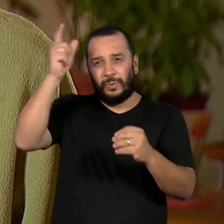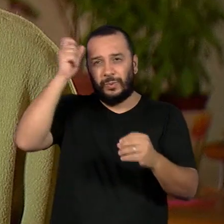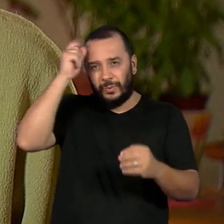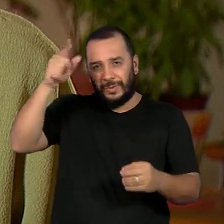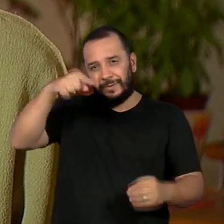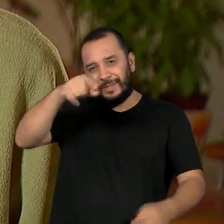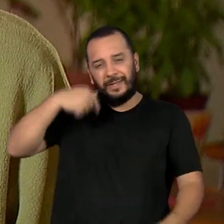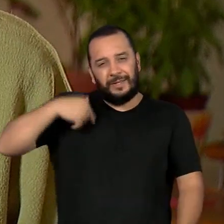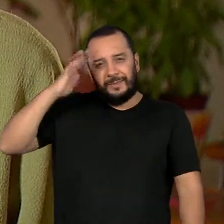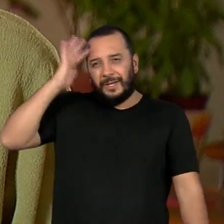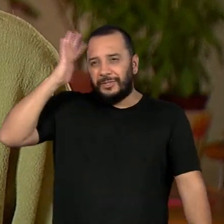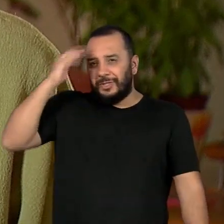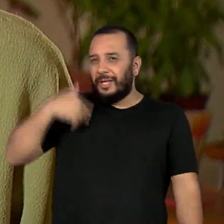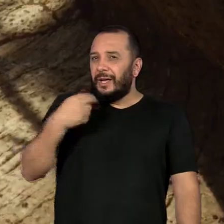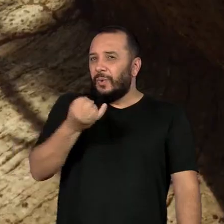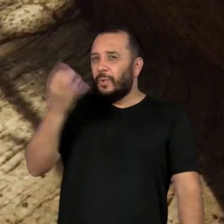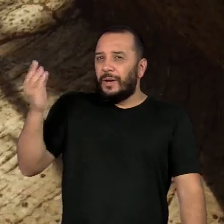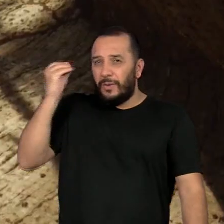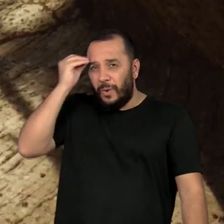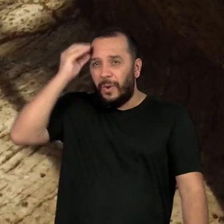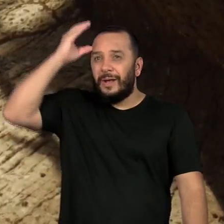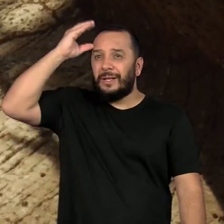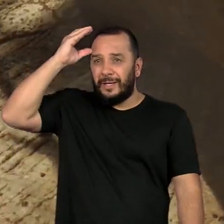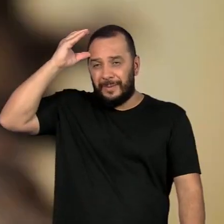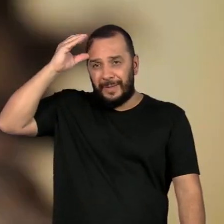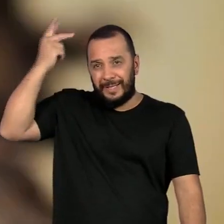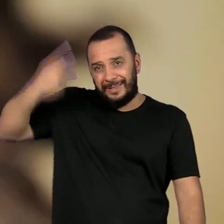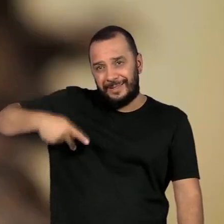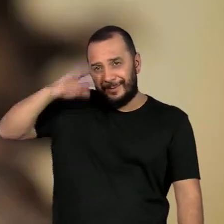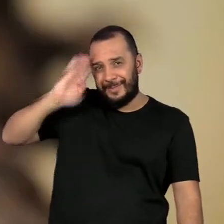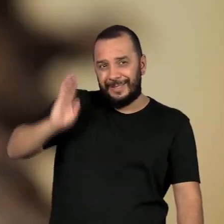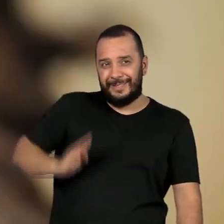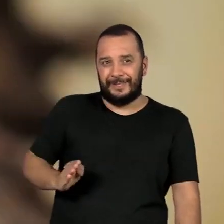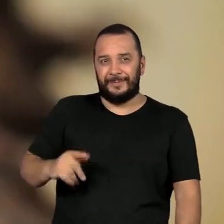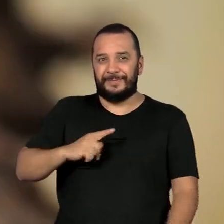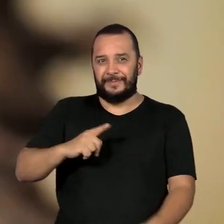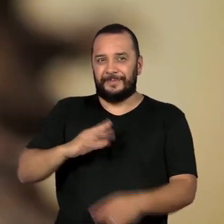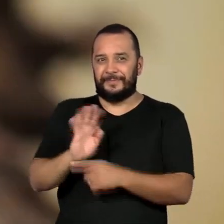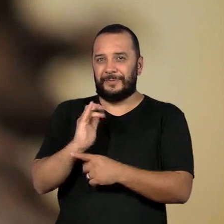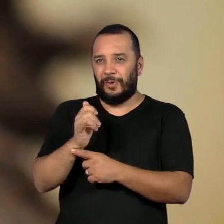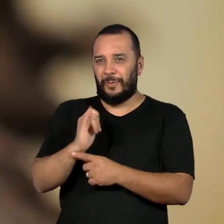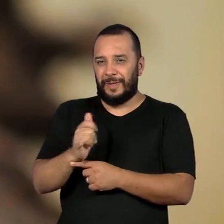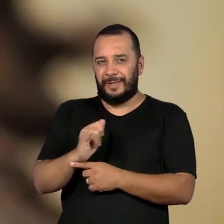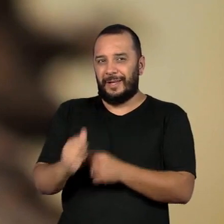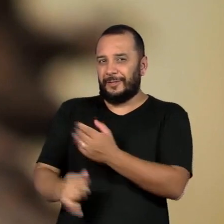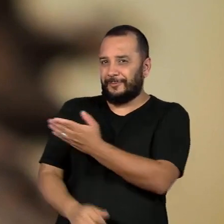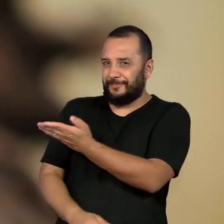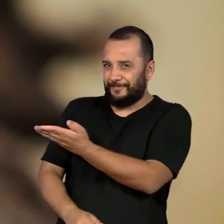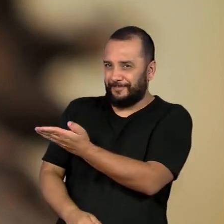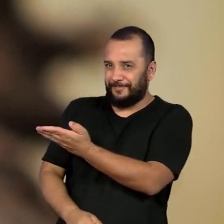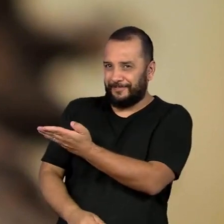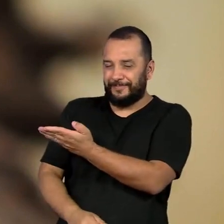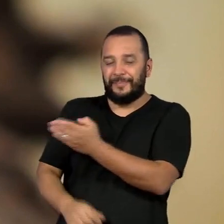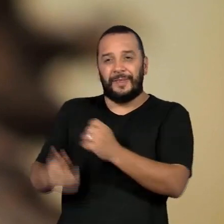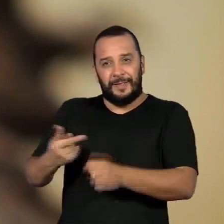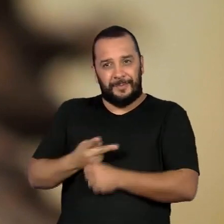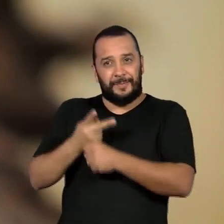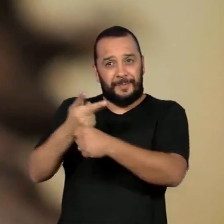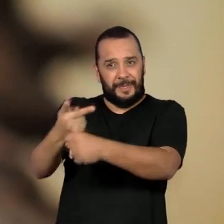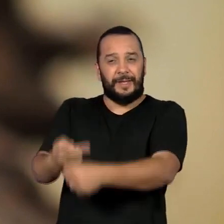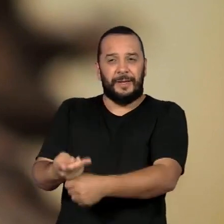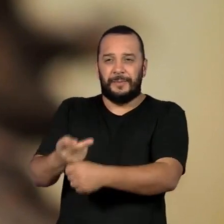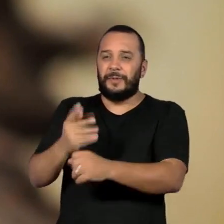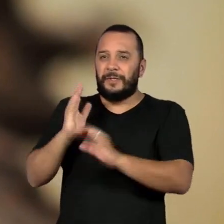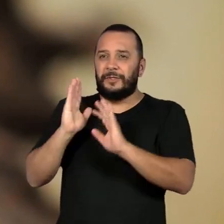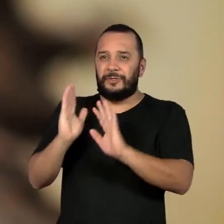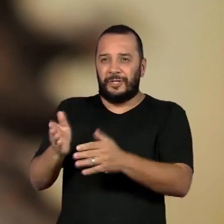conhecimento, né, que a gente tem aqui. O documentário Biocêntricos foi premiado na 46ª Mostra International